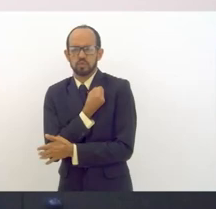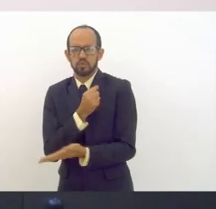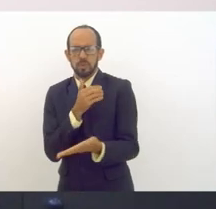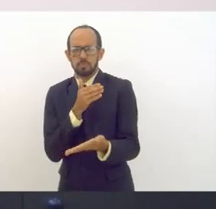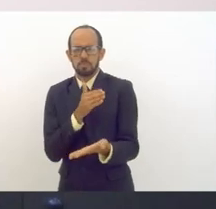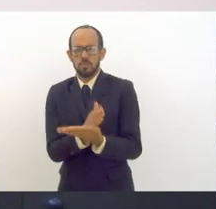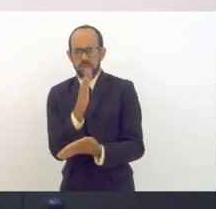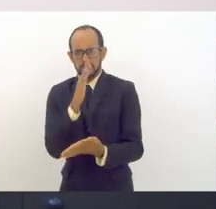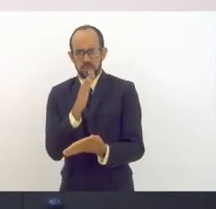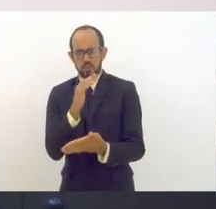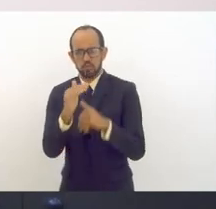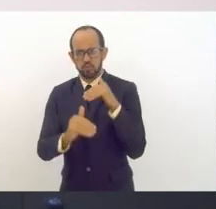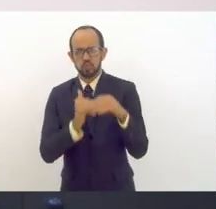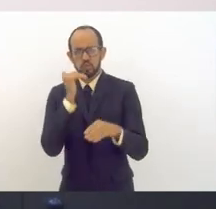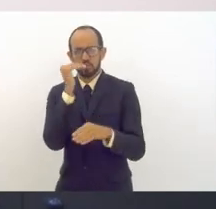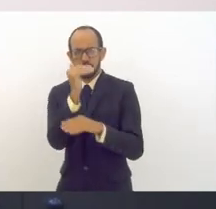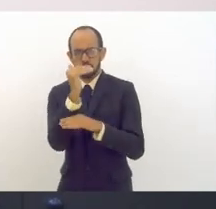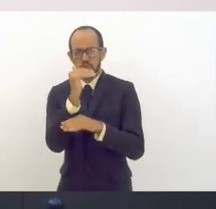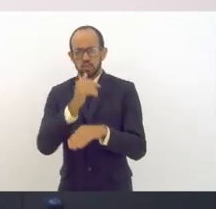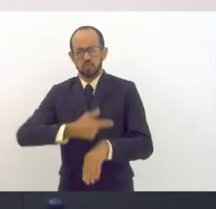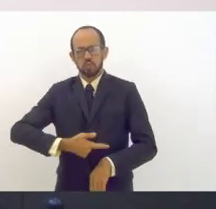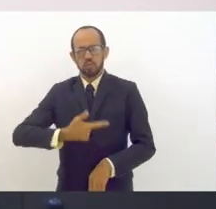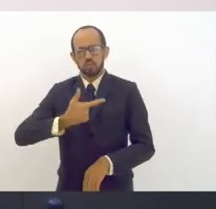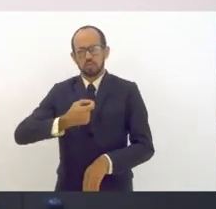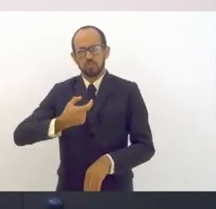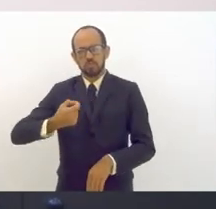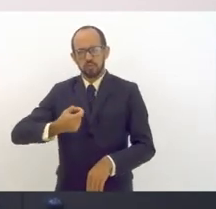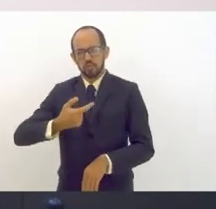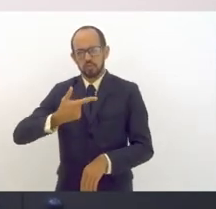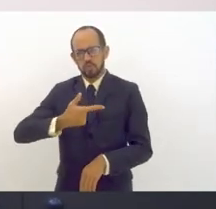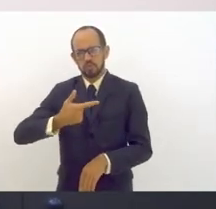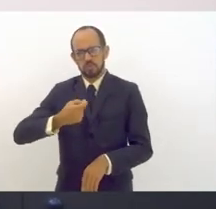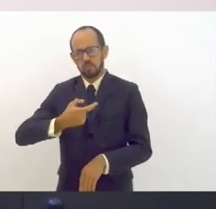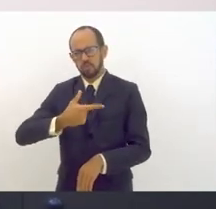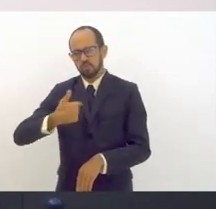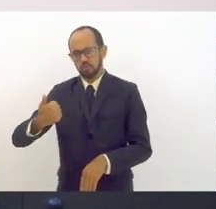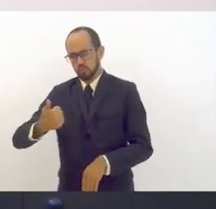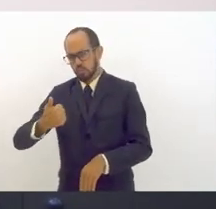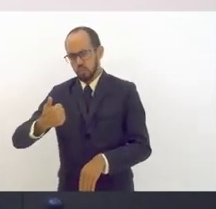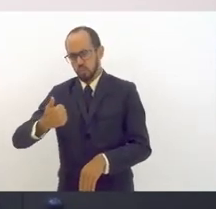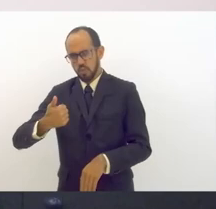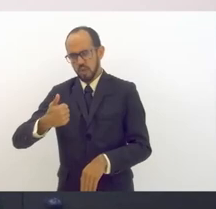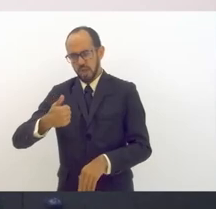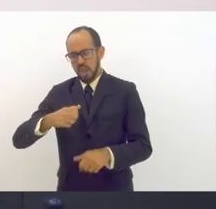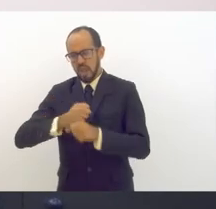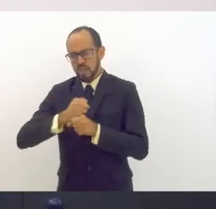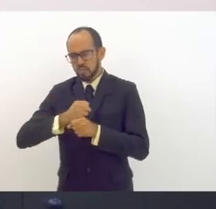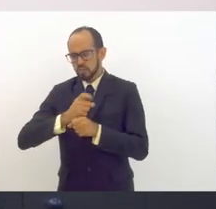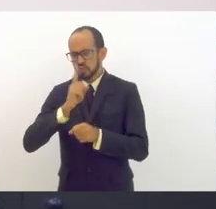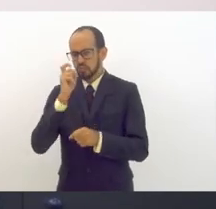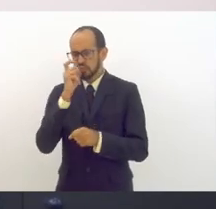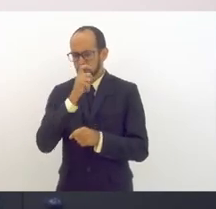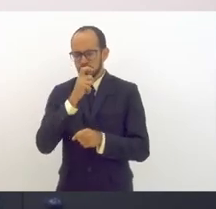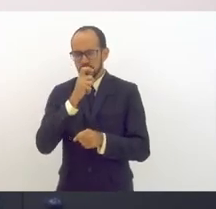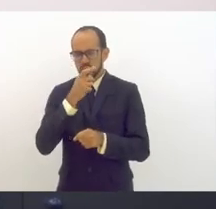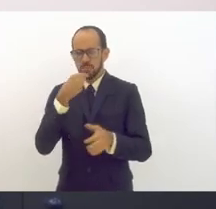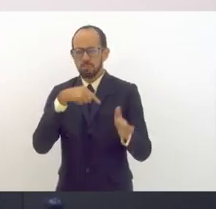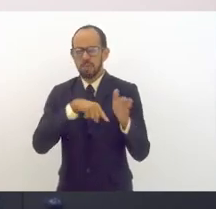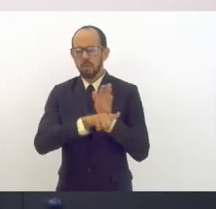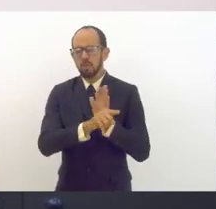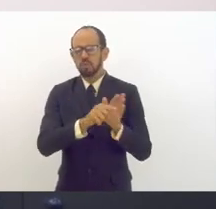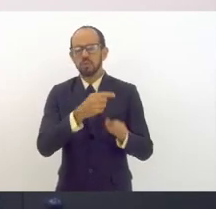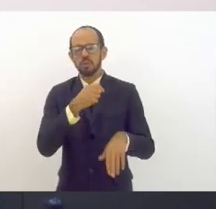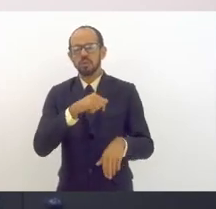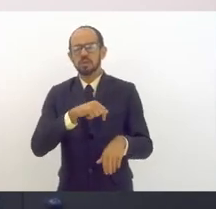aprovação, sobretudo nos anos de 2020, 2021, anos difíceis, dificílimos, né? Queria saber se tem algum